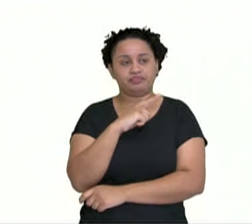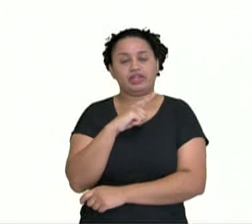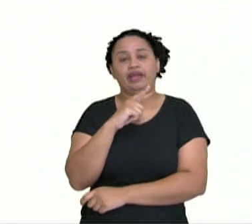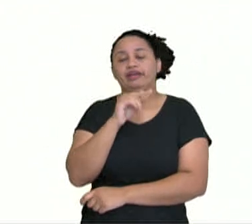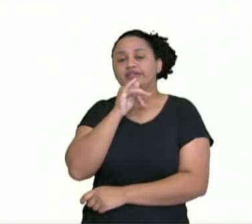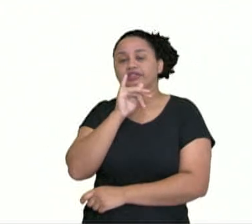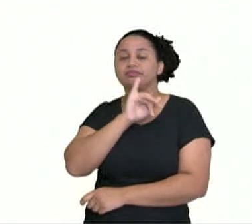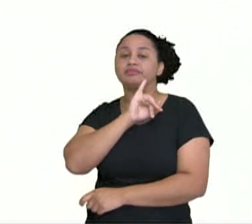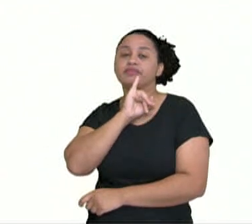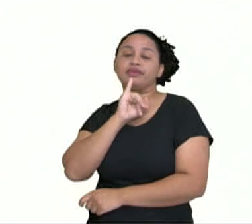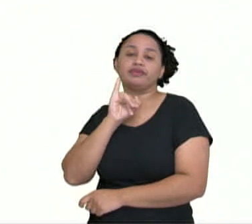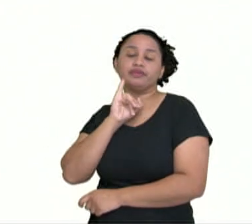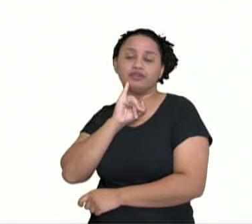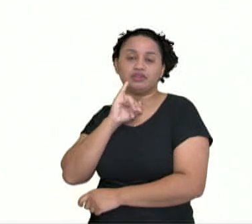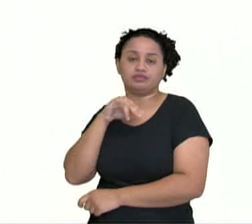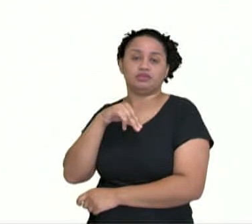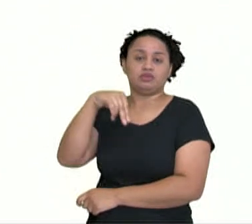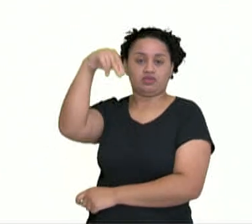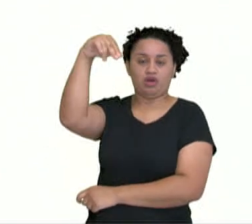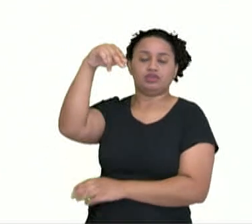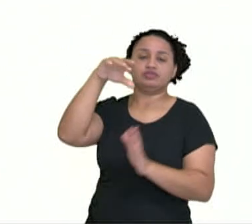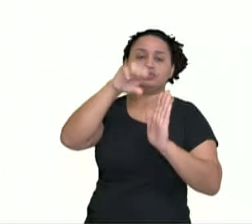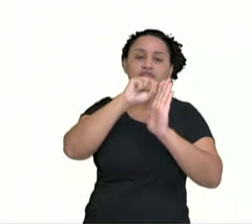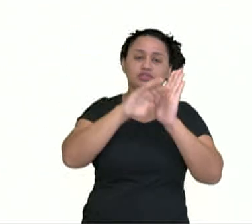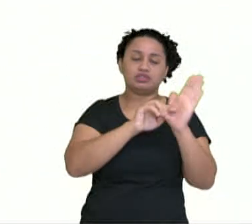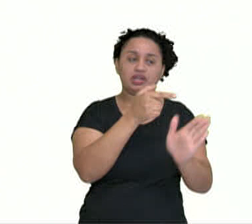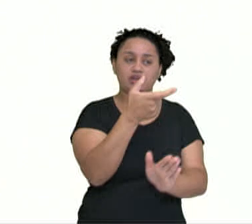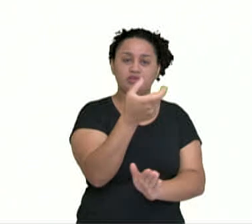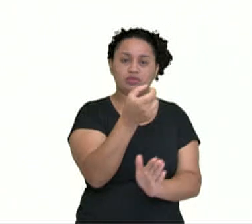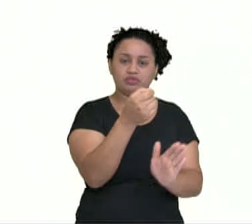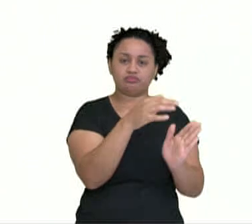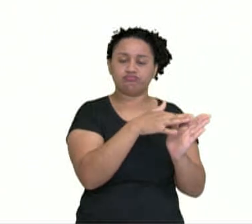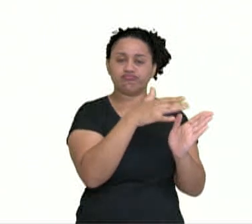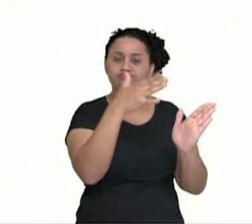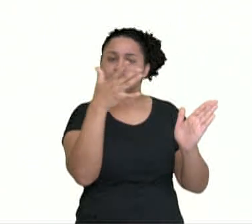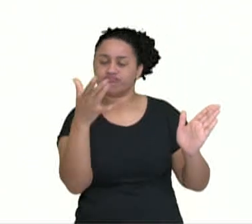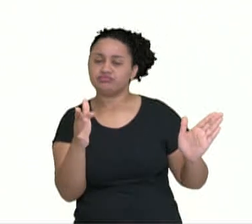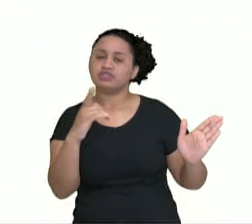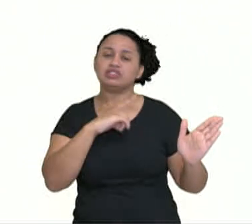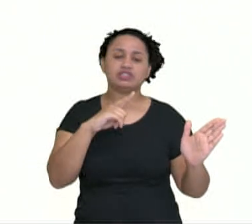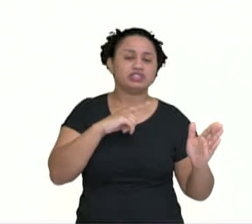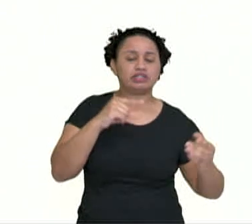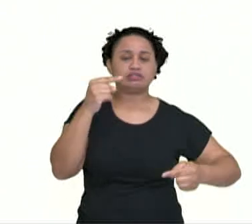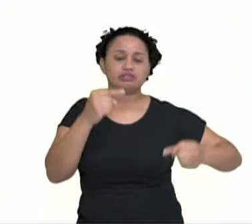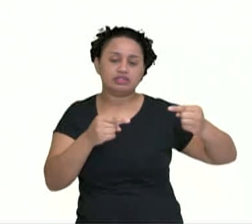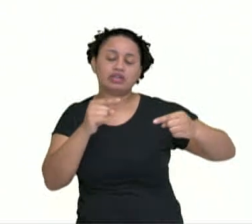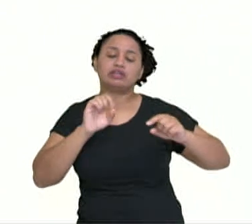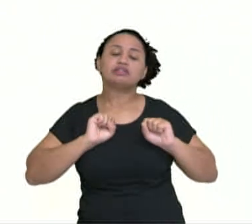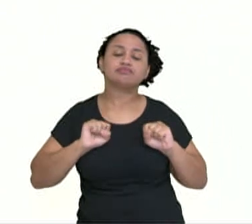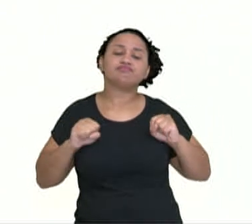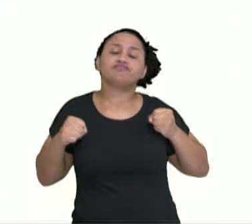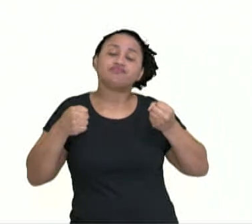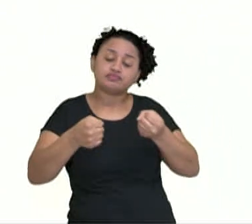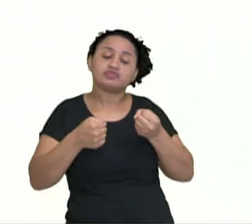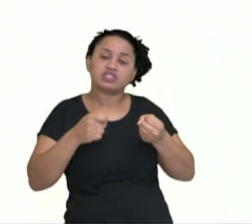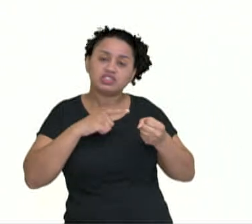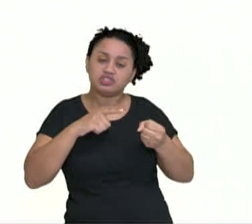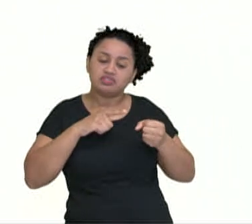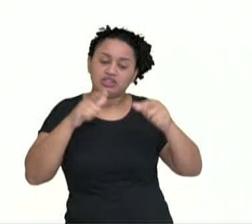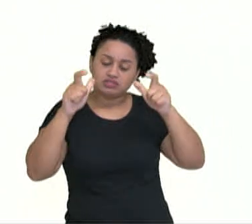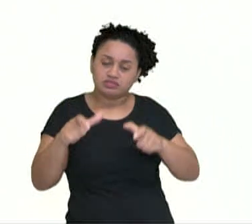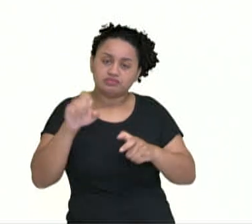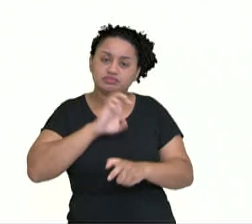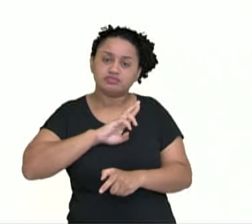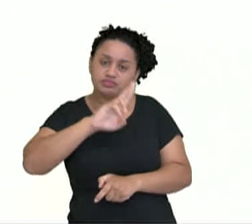por exemplo, durante todo o século XX, foi marcado por embates entre os defensores de um Estado religioso e um